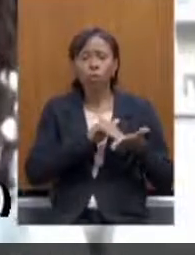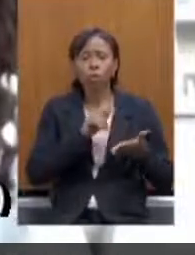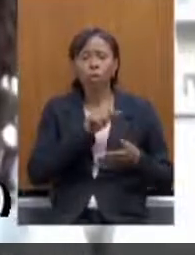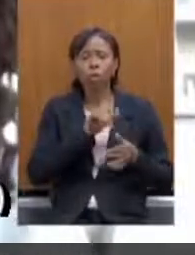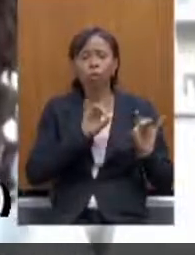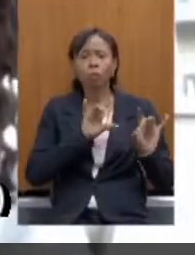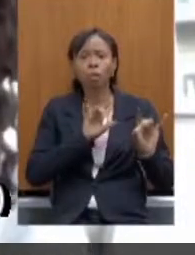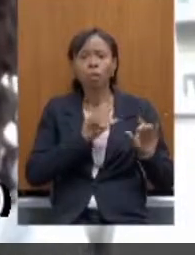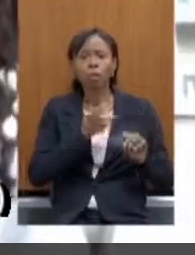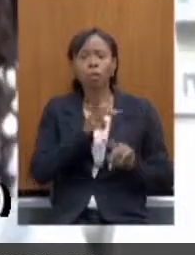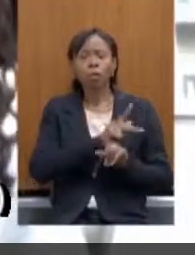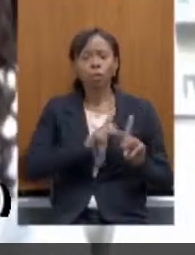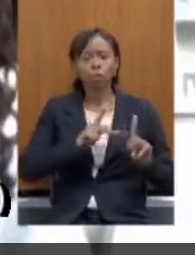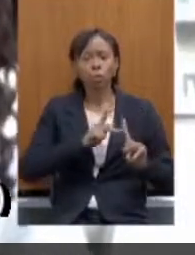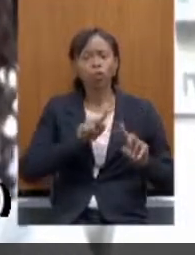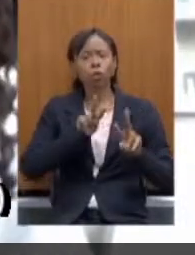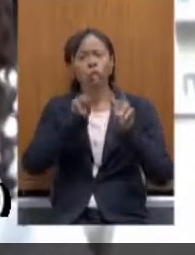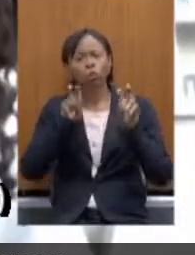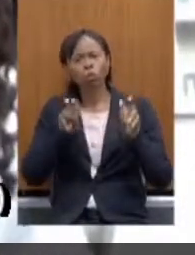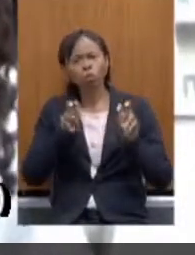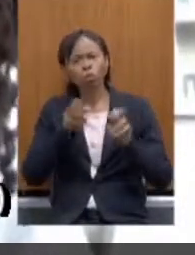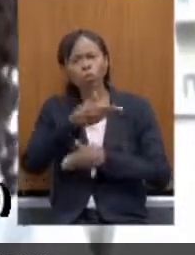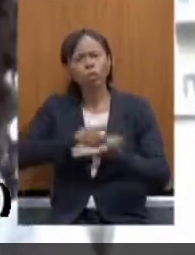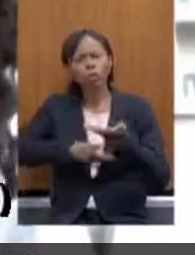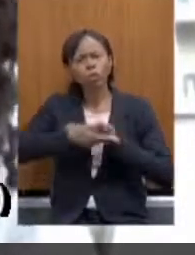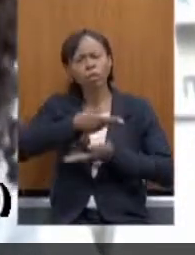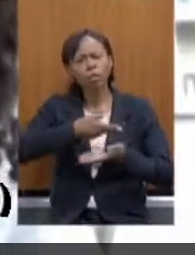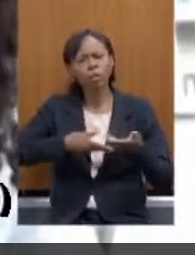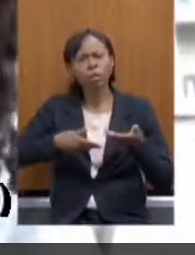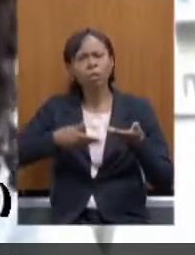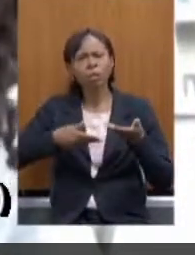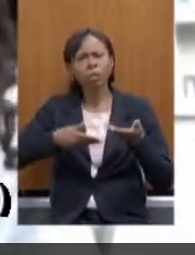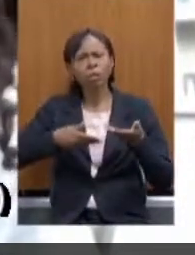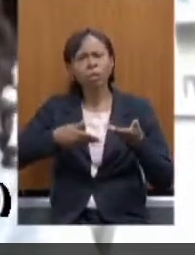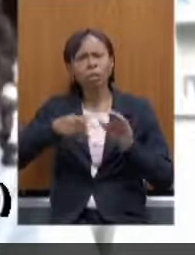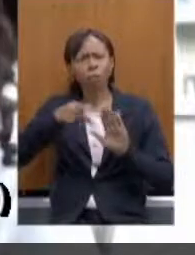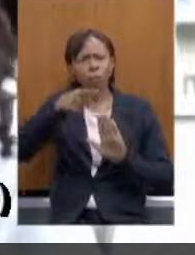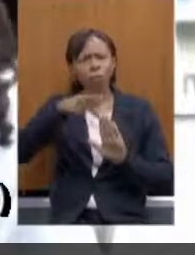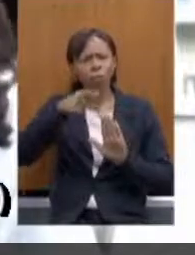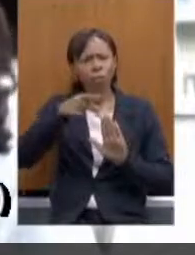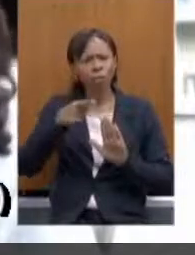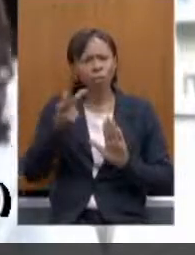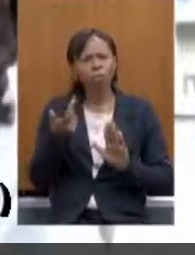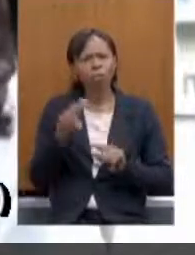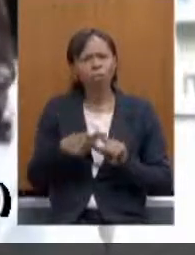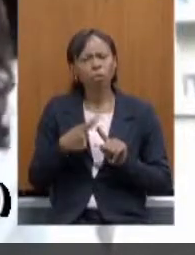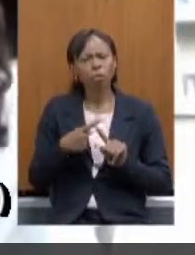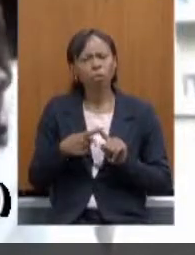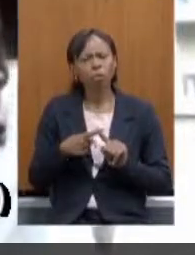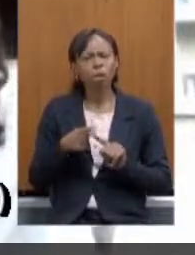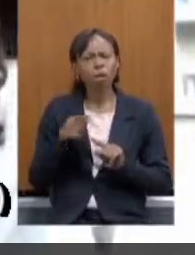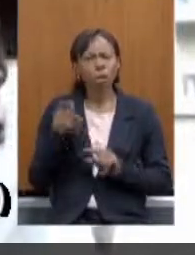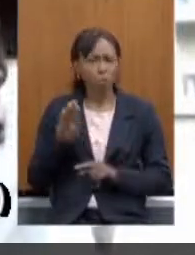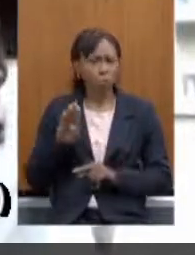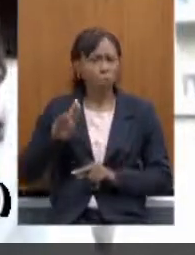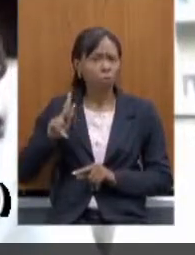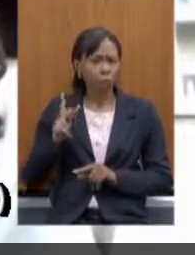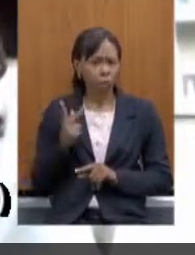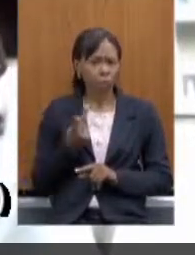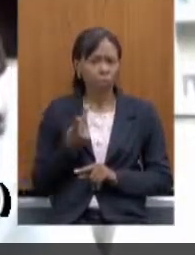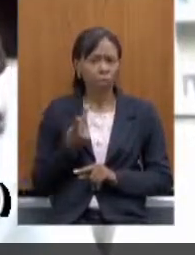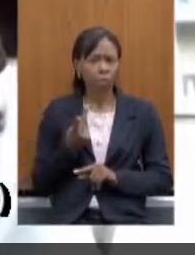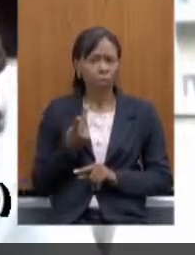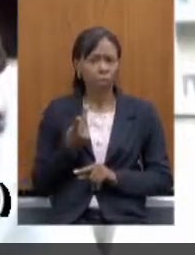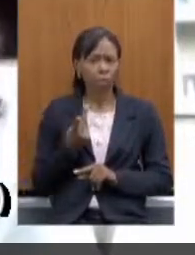especial da previdência sobre a negociação sobre o prazo da portaria e belo horizonte sai de lá muito